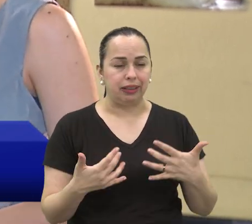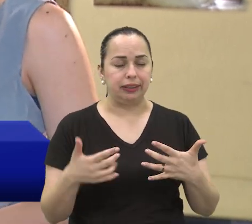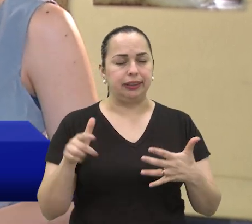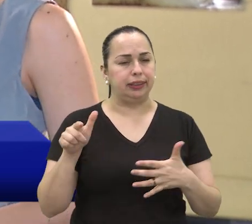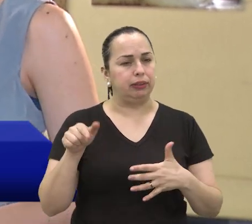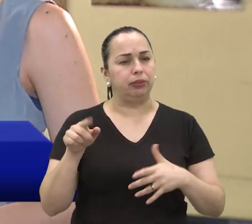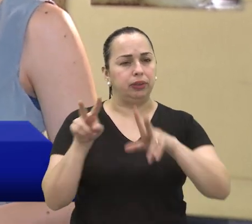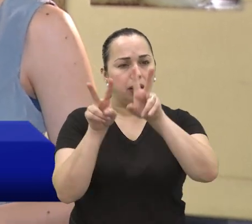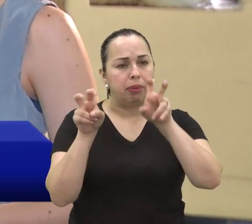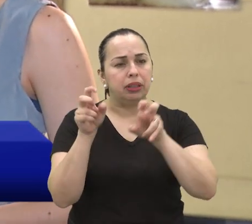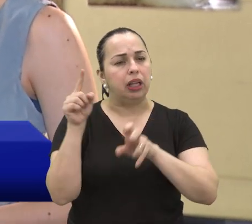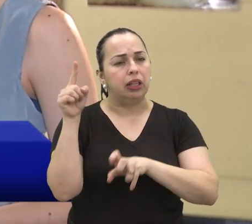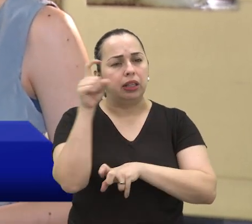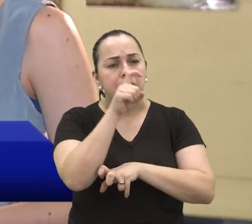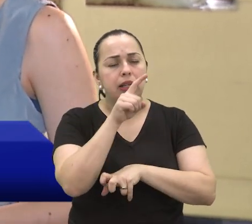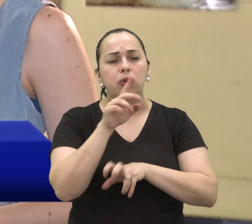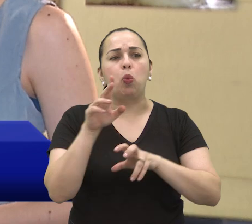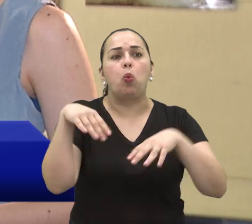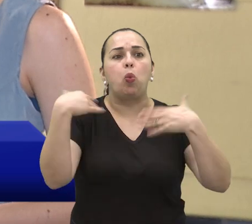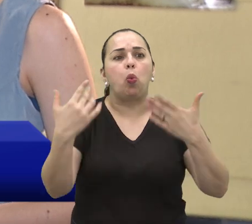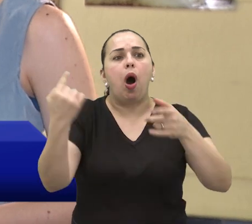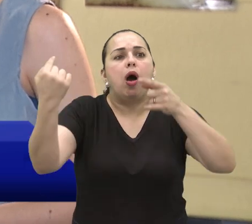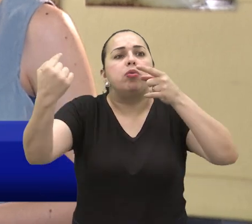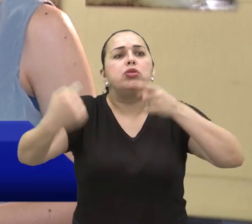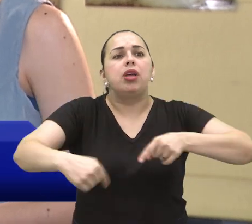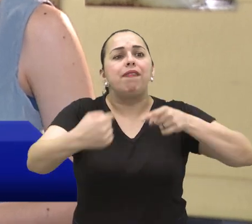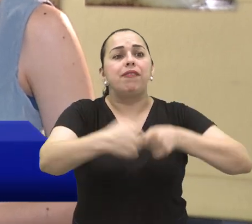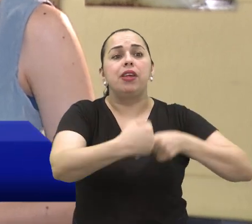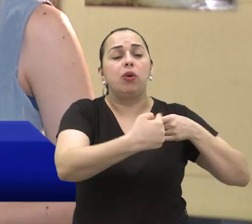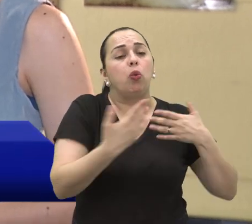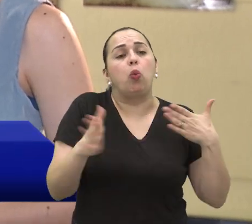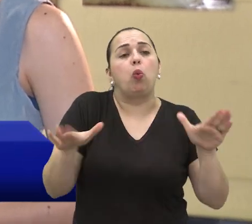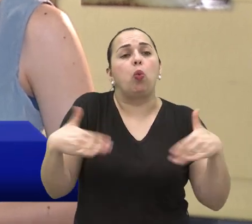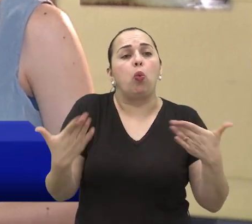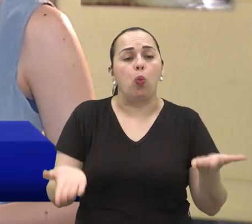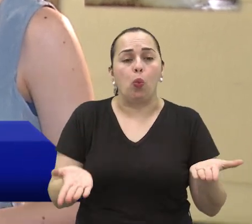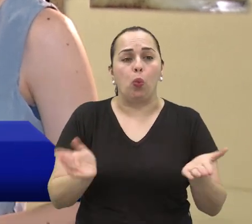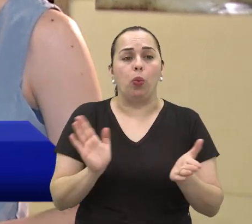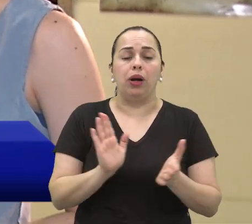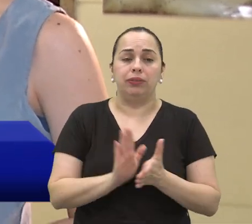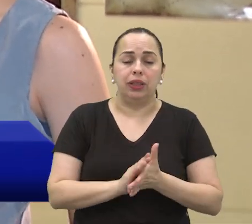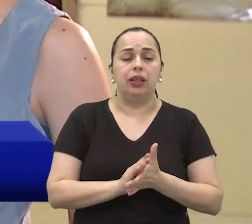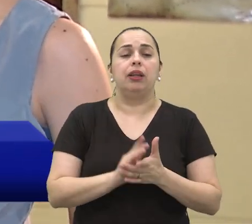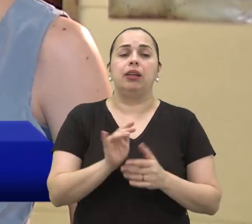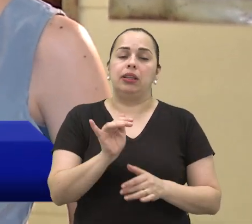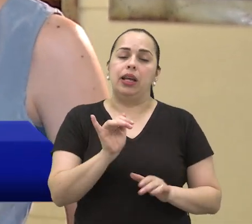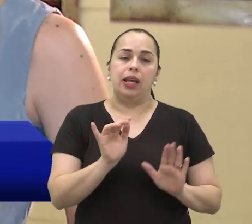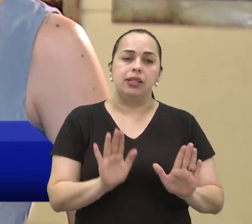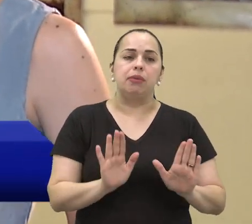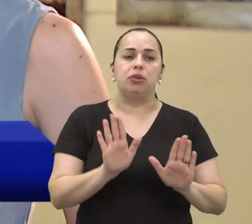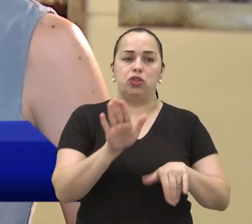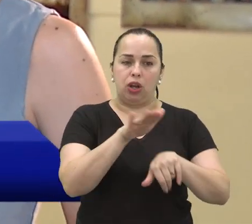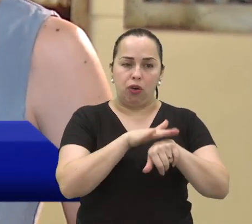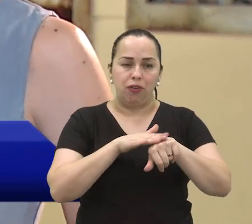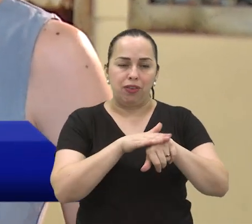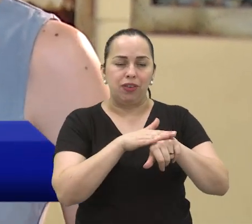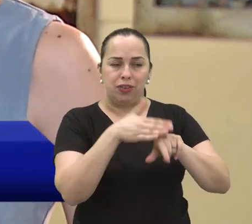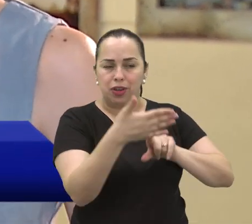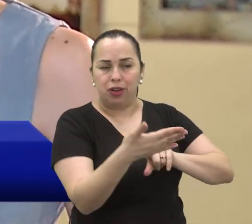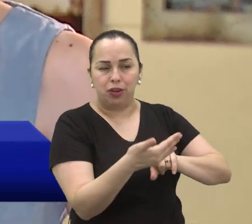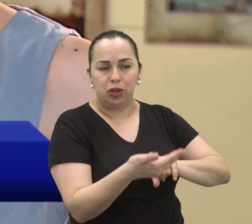dessas dificuldades ainda, né, quais são os maiores desafios, então, hoje para os professores, né? Até uma questão que a gente conversava